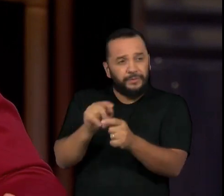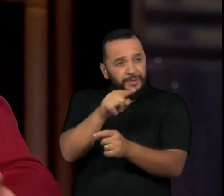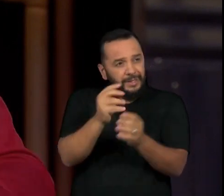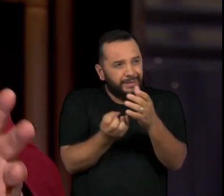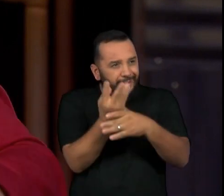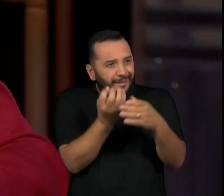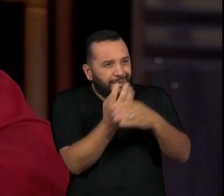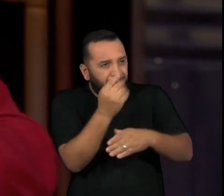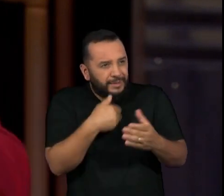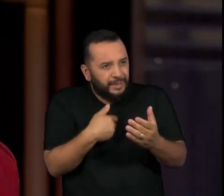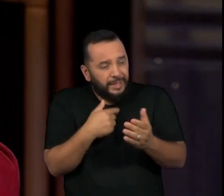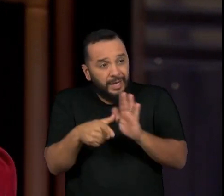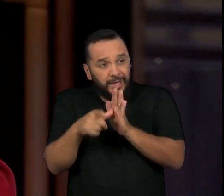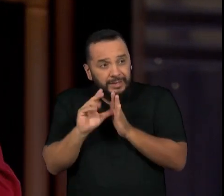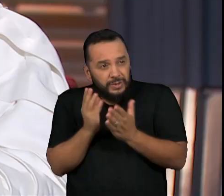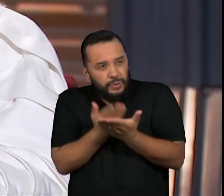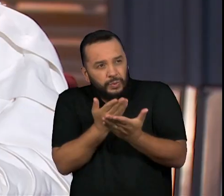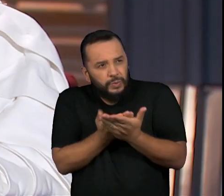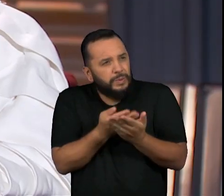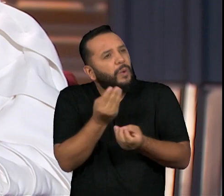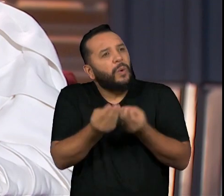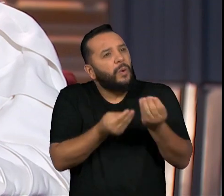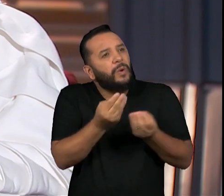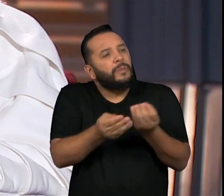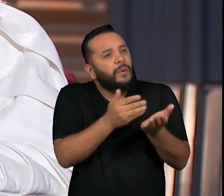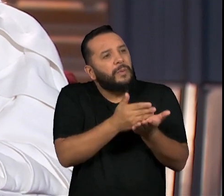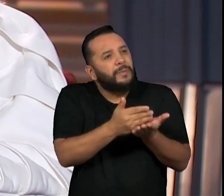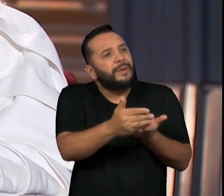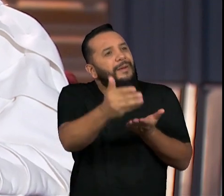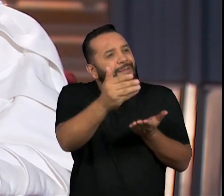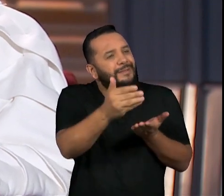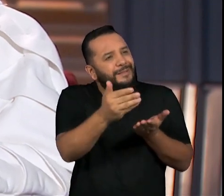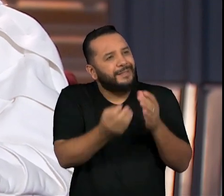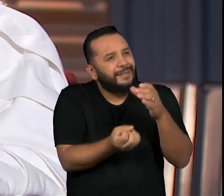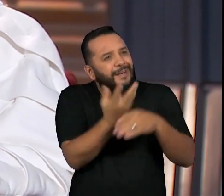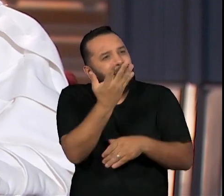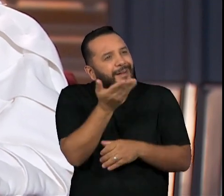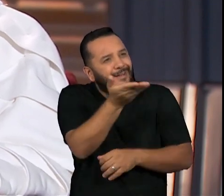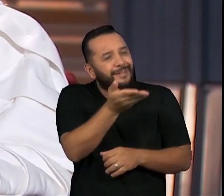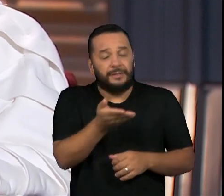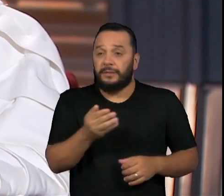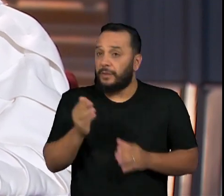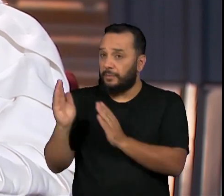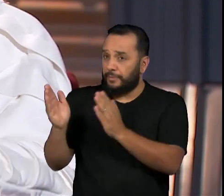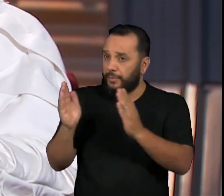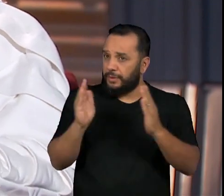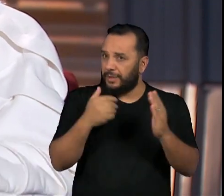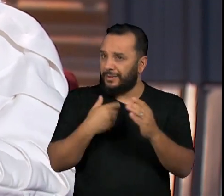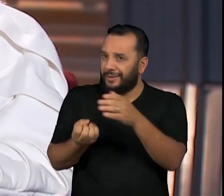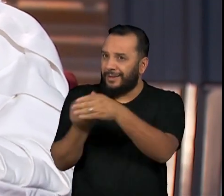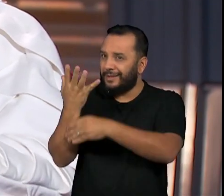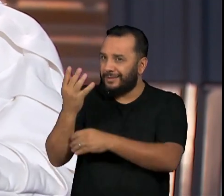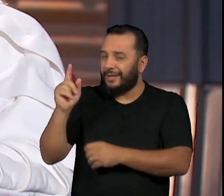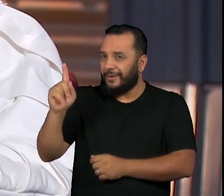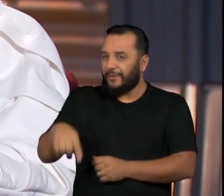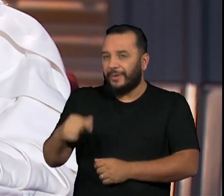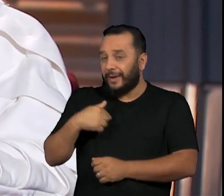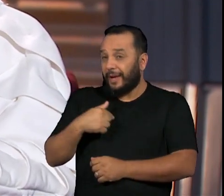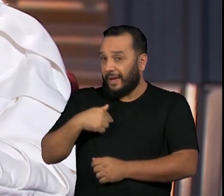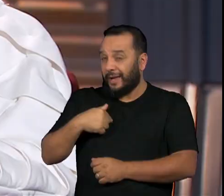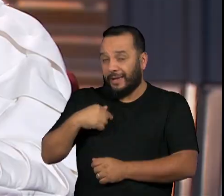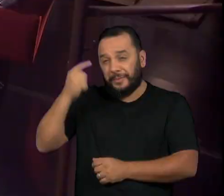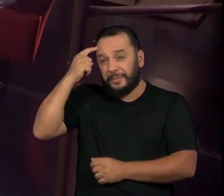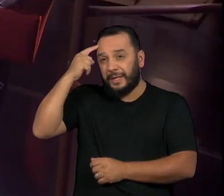fala de criação, você começa por onde? Eu compreendo o processo de criação como um processo de elaboração de crítica